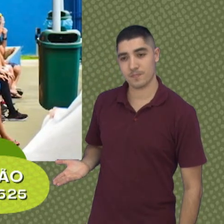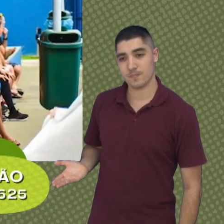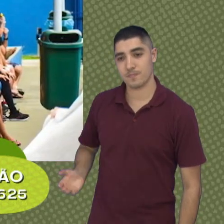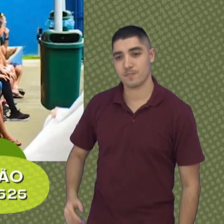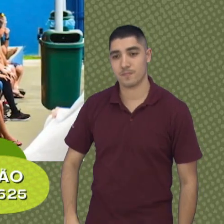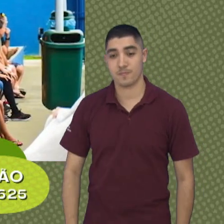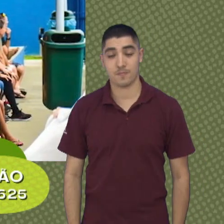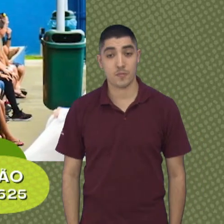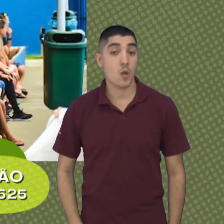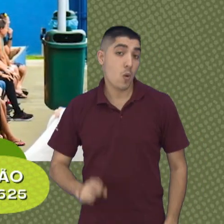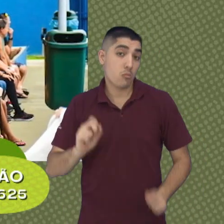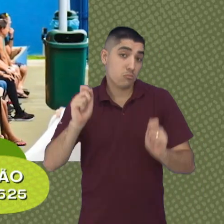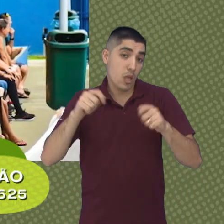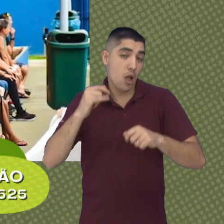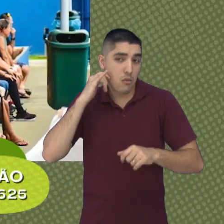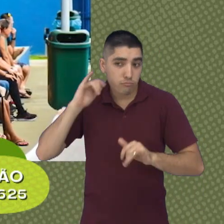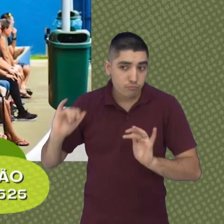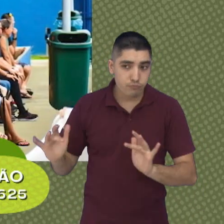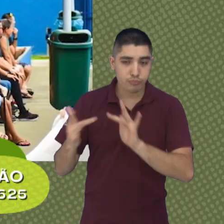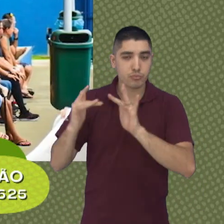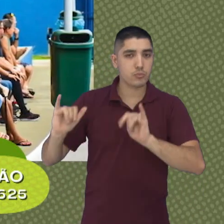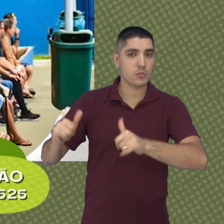3932-8600, ou procure os ramais